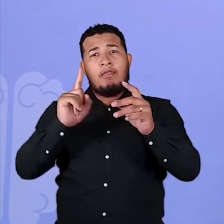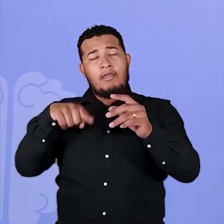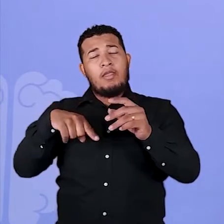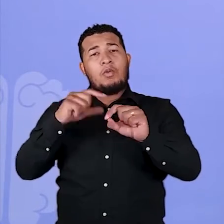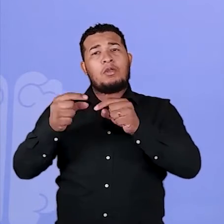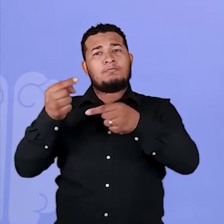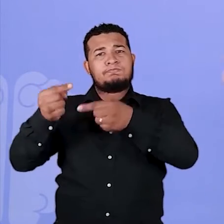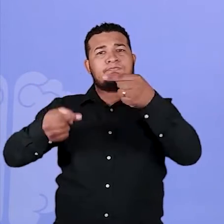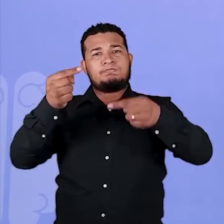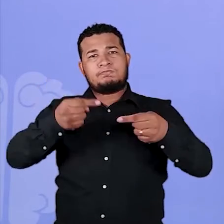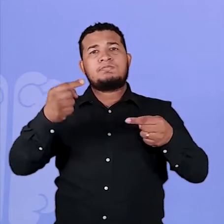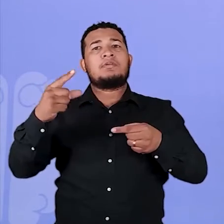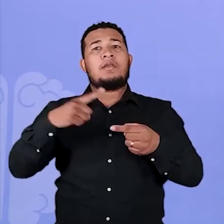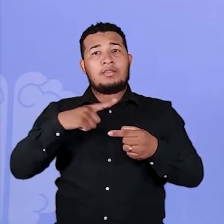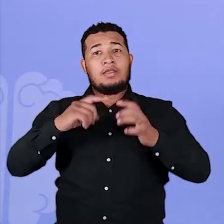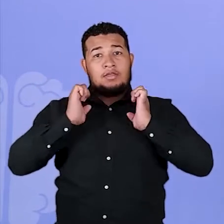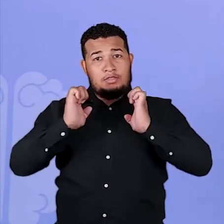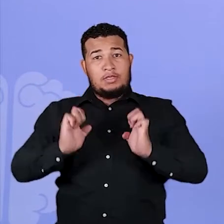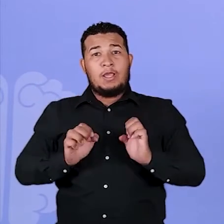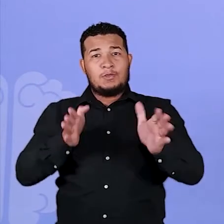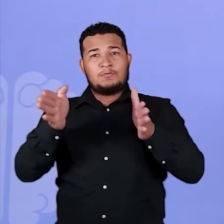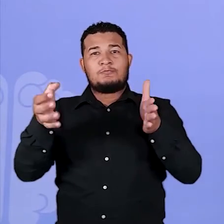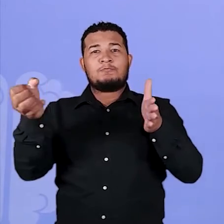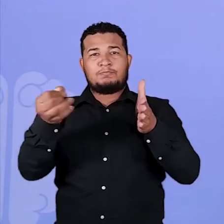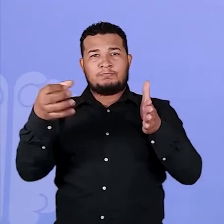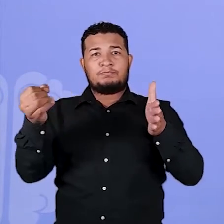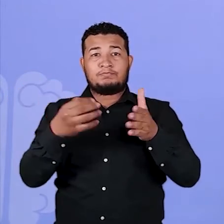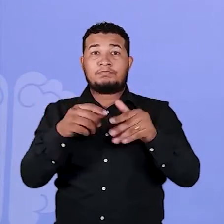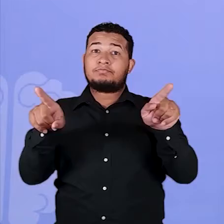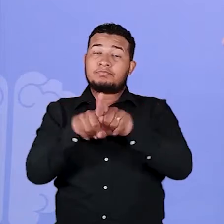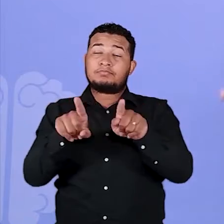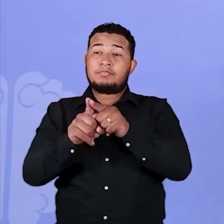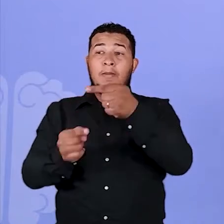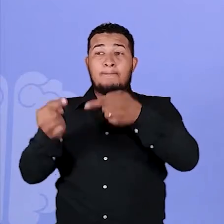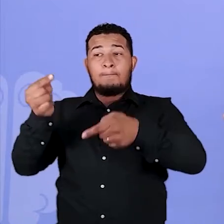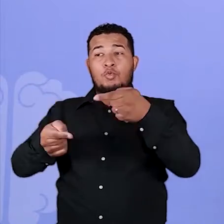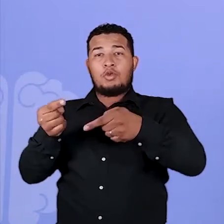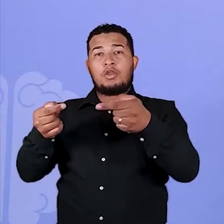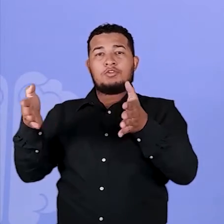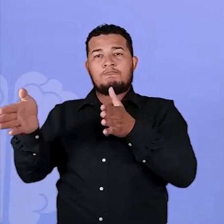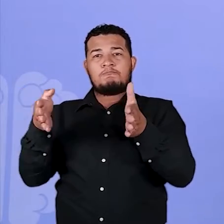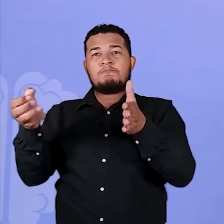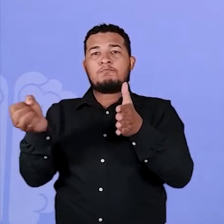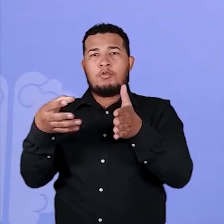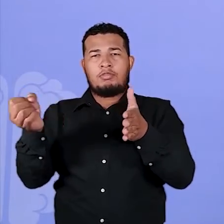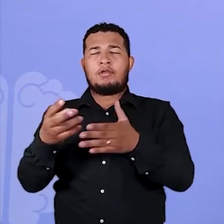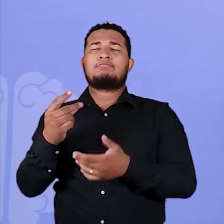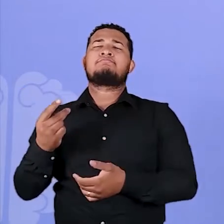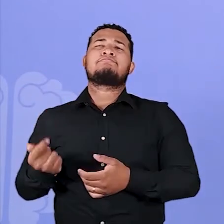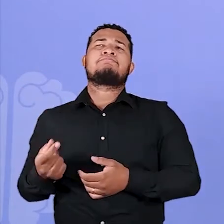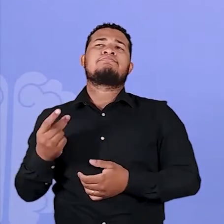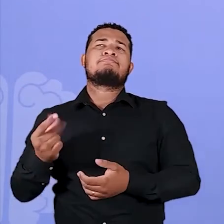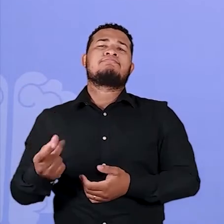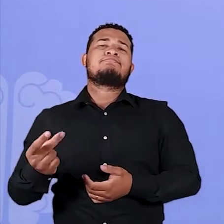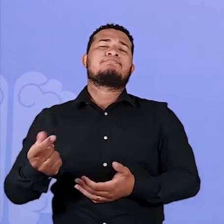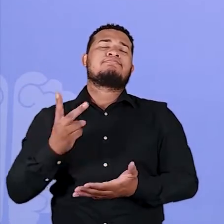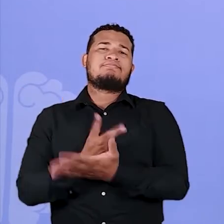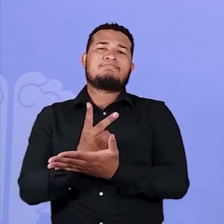uma discussão que rola em ética moderna e que rola em política moderna com muita